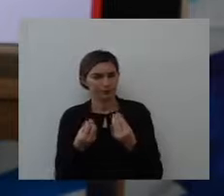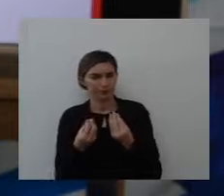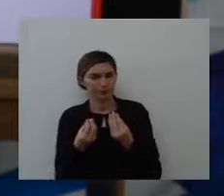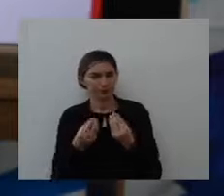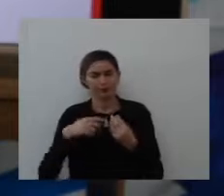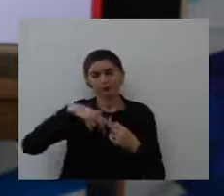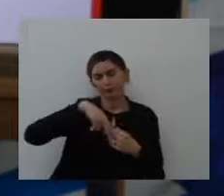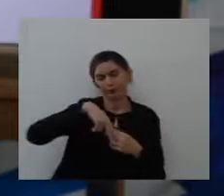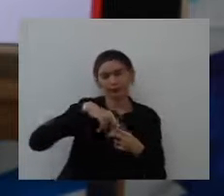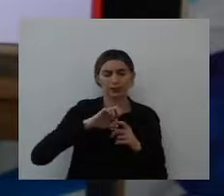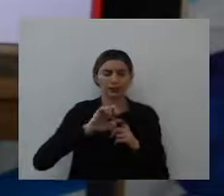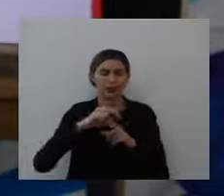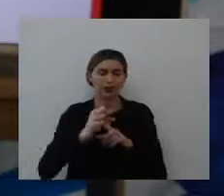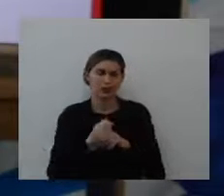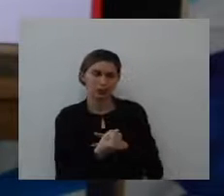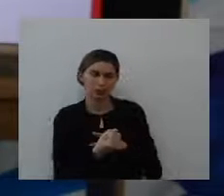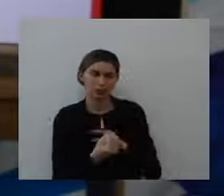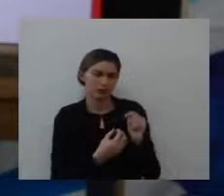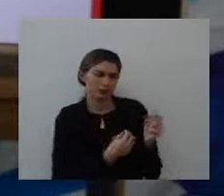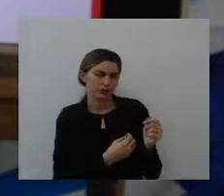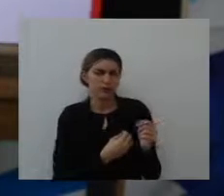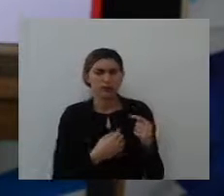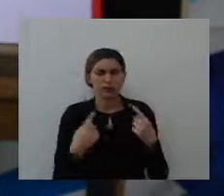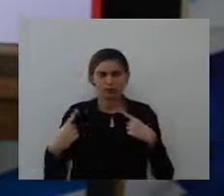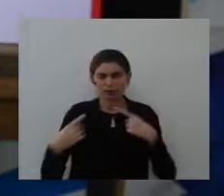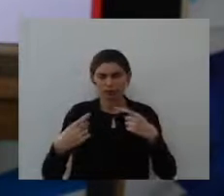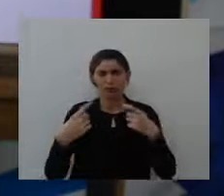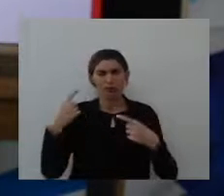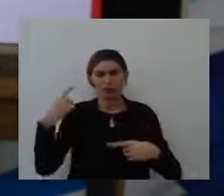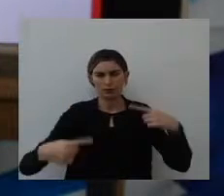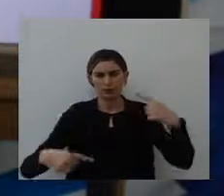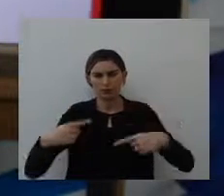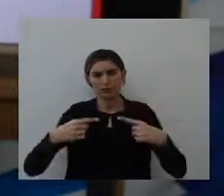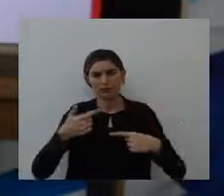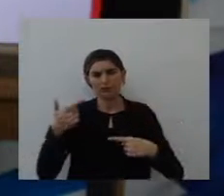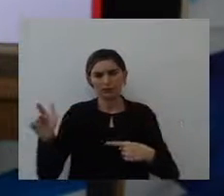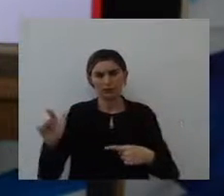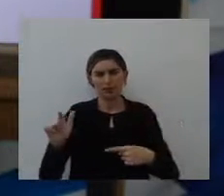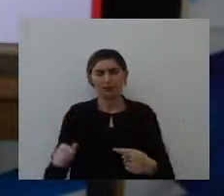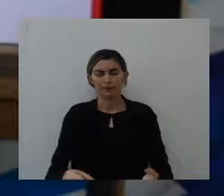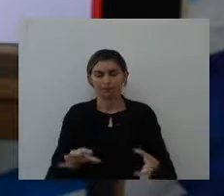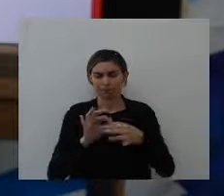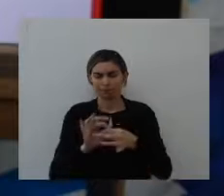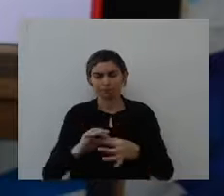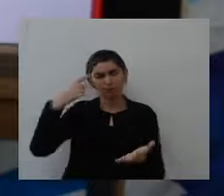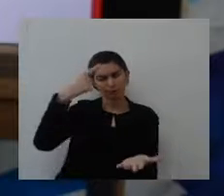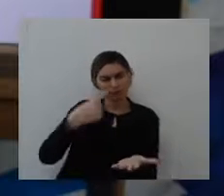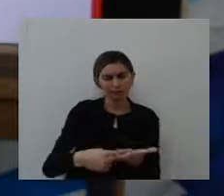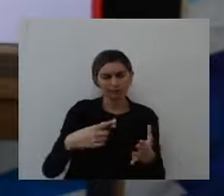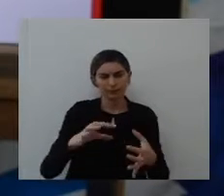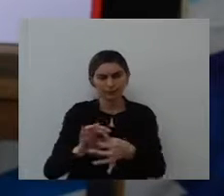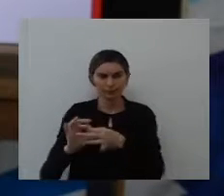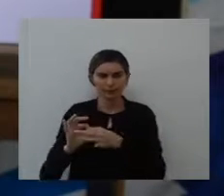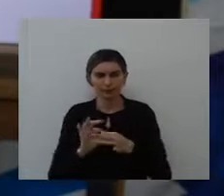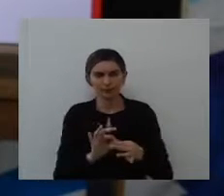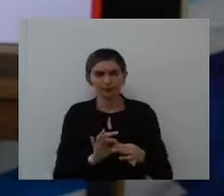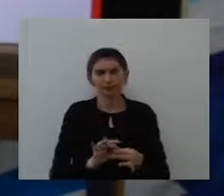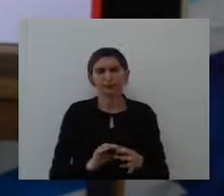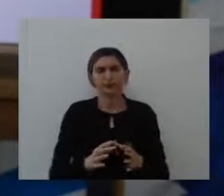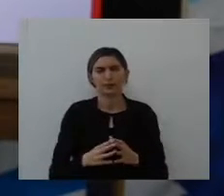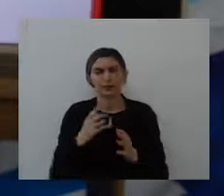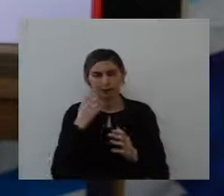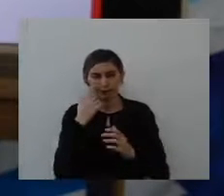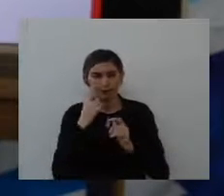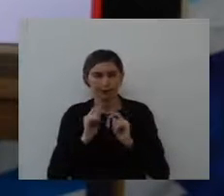um genus sobrevivesse a uma guerra contra outro, se formaram alianças. Por favor, bota